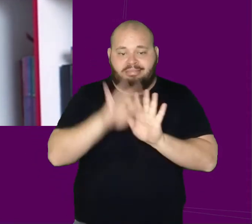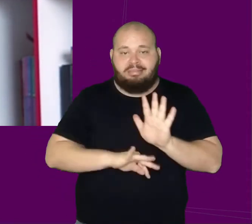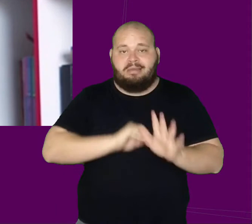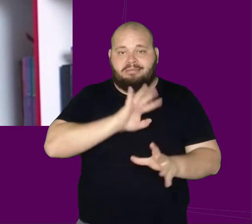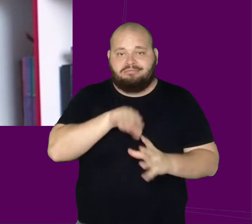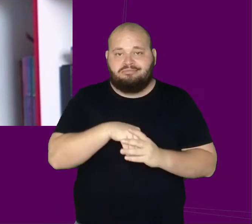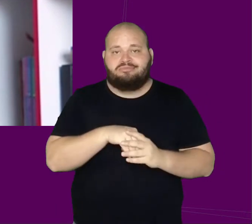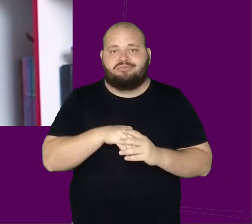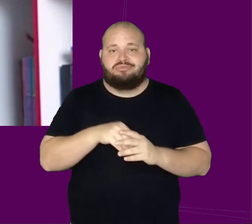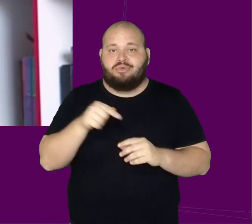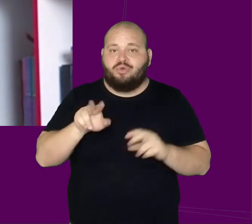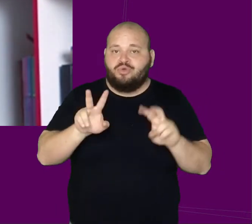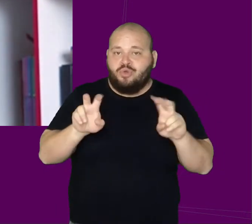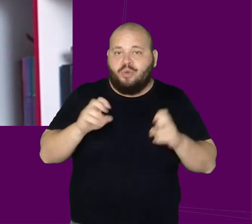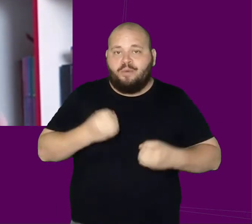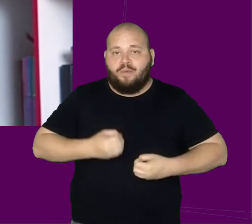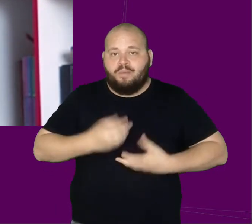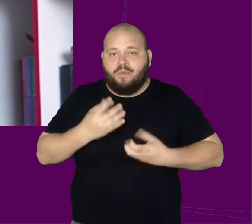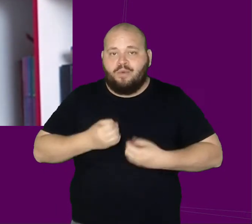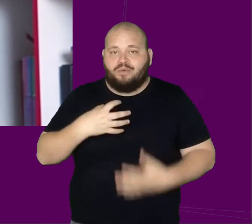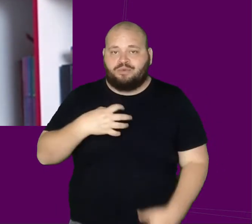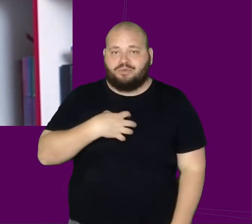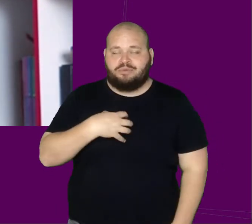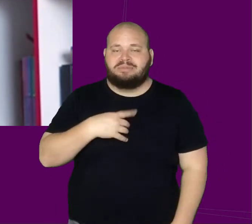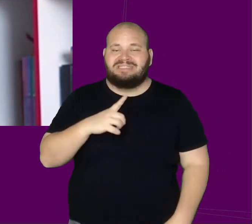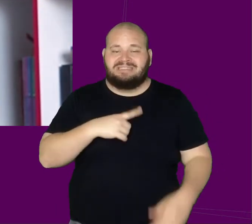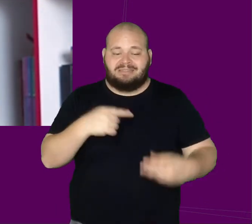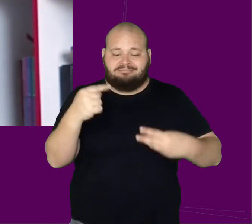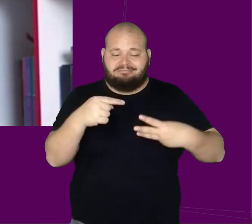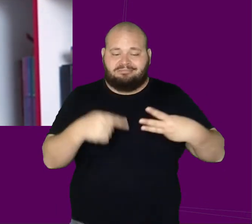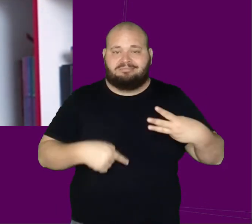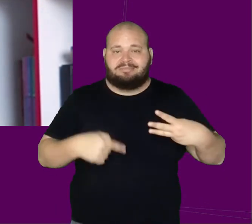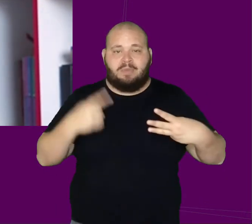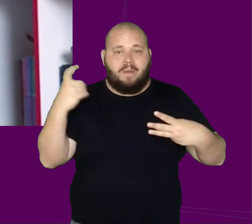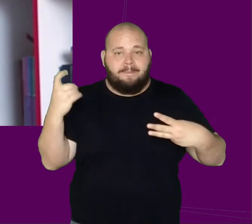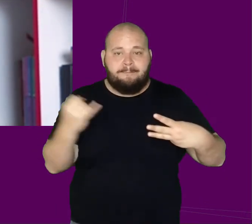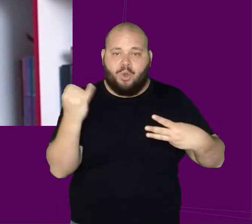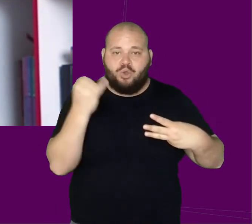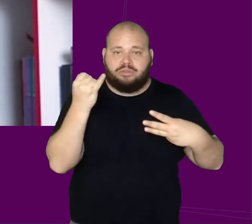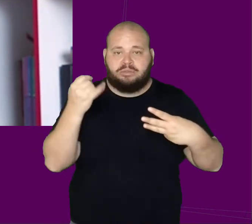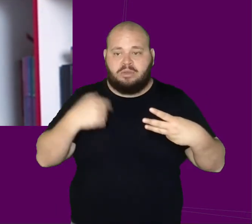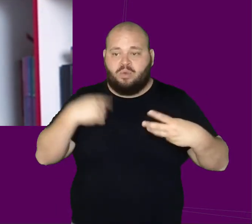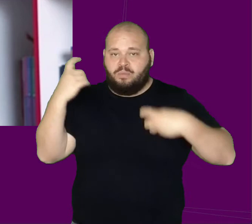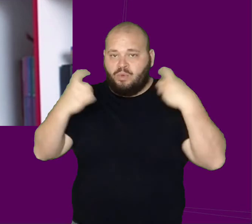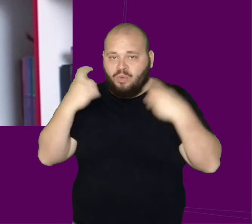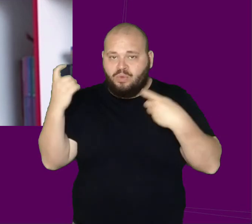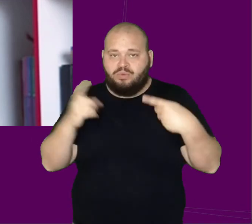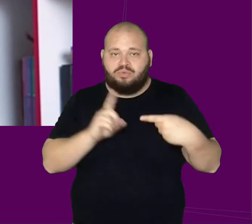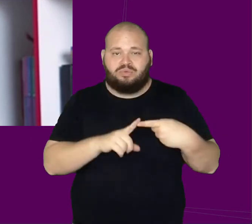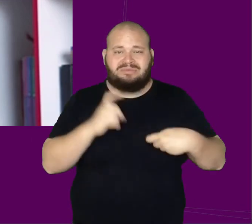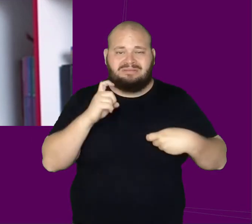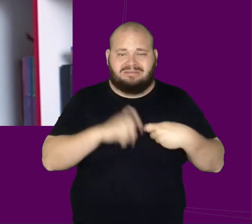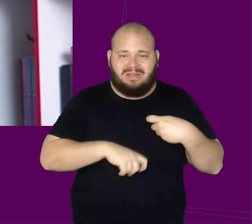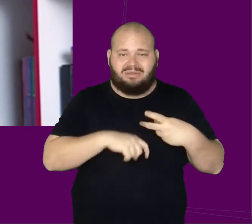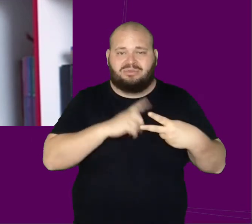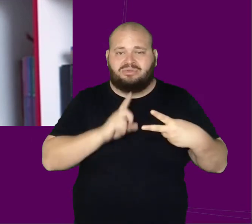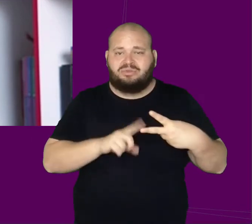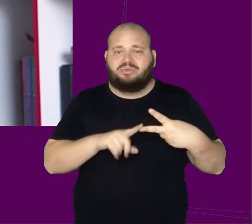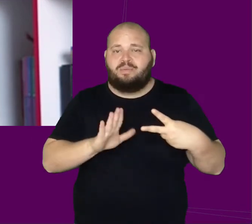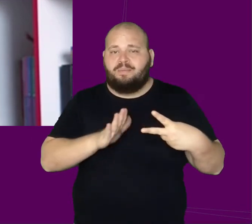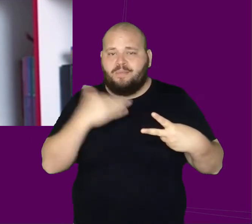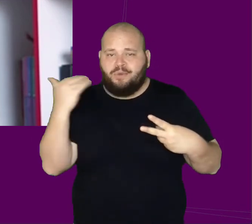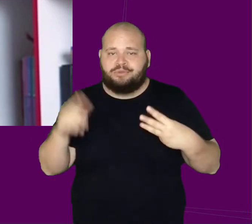no texto, que se chama Modo Poético, são essas 3 coisas que me preocupam. Sexo, morte